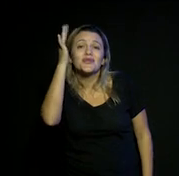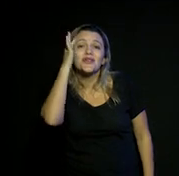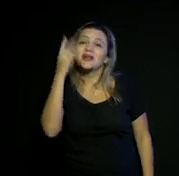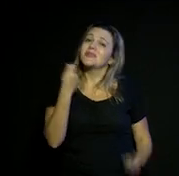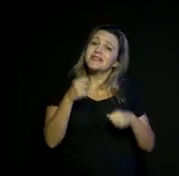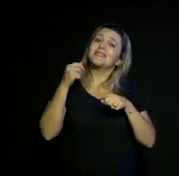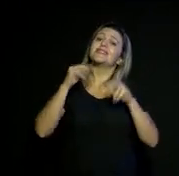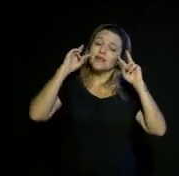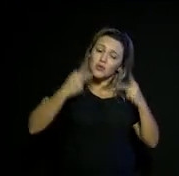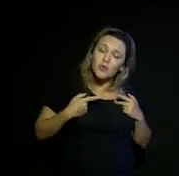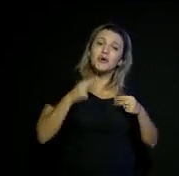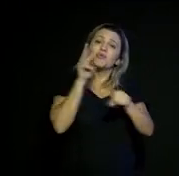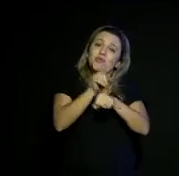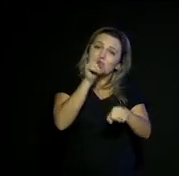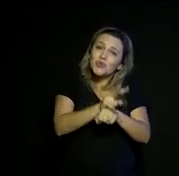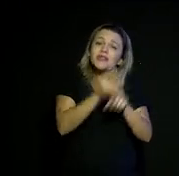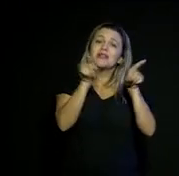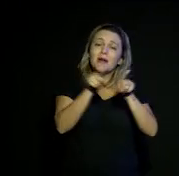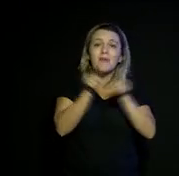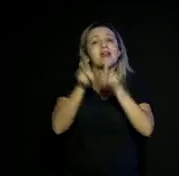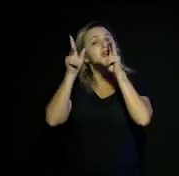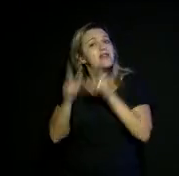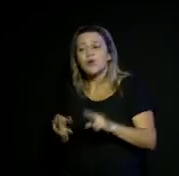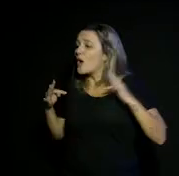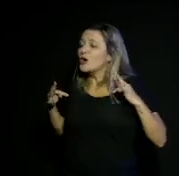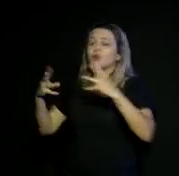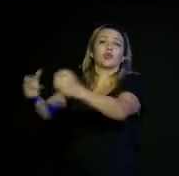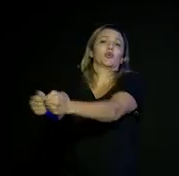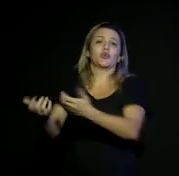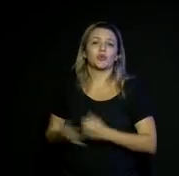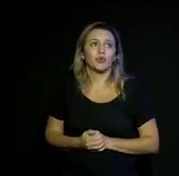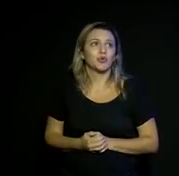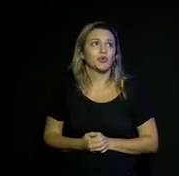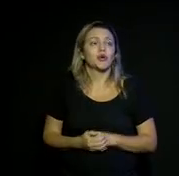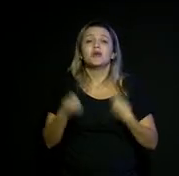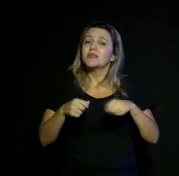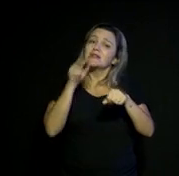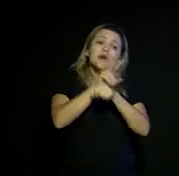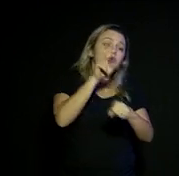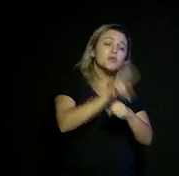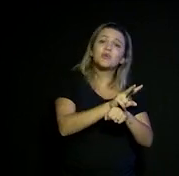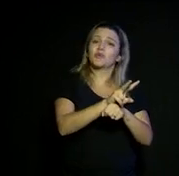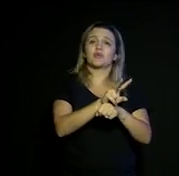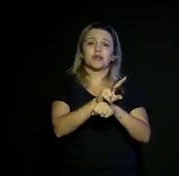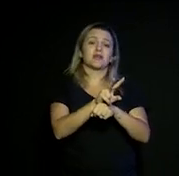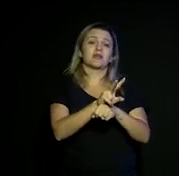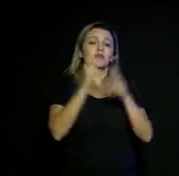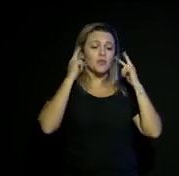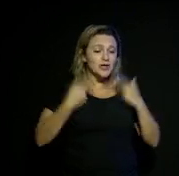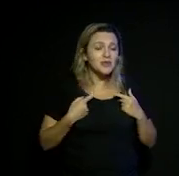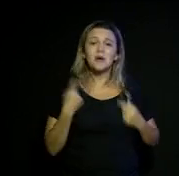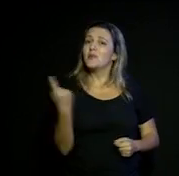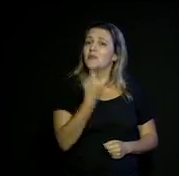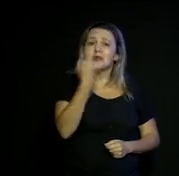ecosofia, preserve o ser humano e tudo mais será preservado por acréscimo. Cadê essa preservação do ser humano?